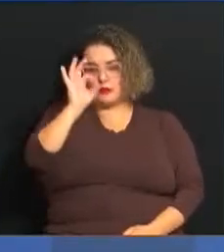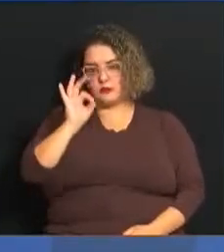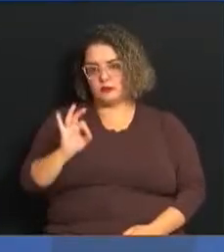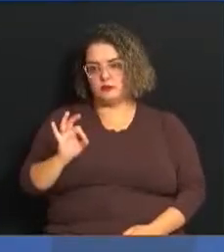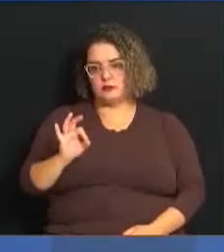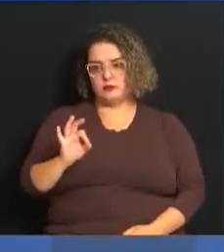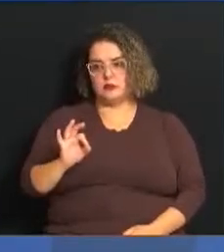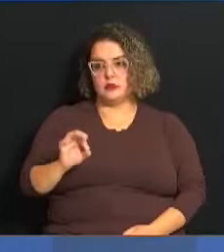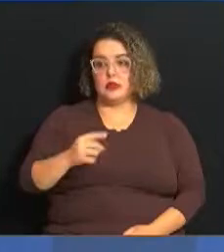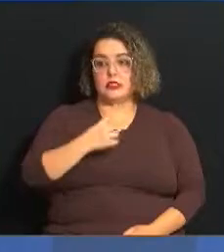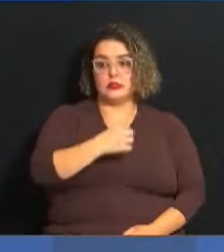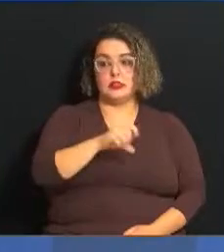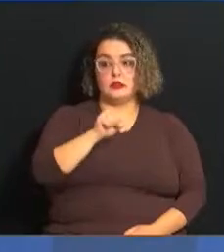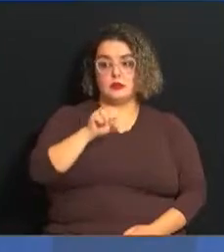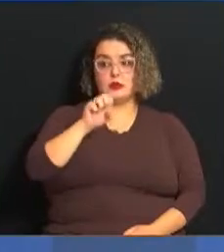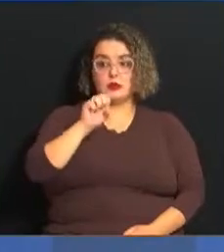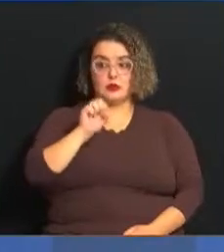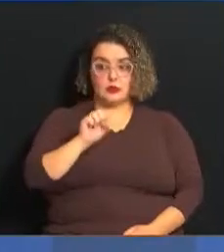são